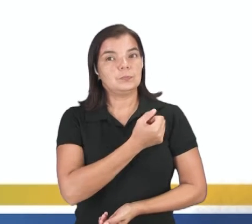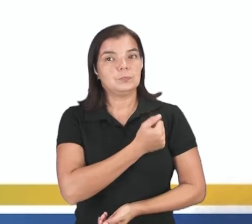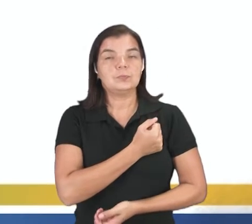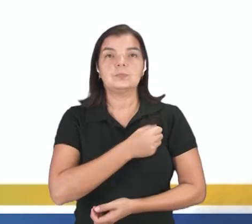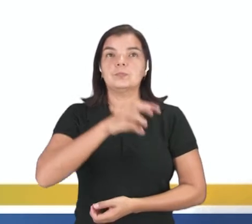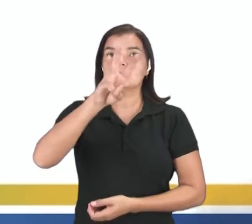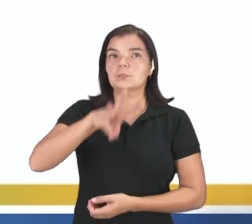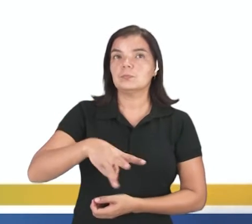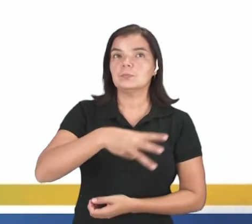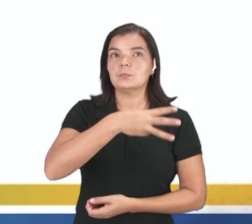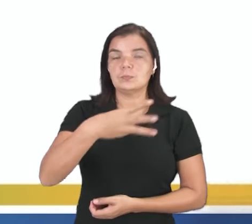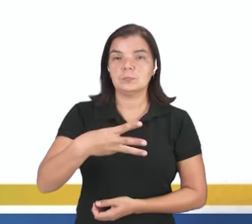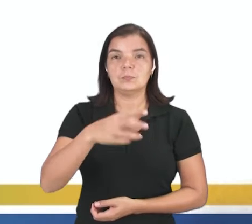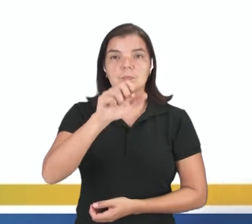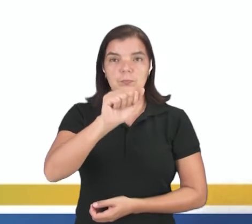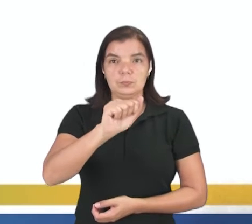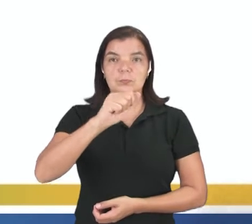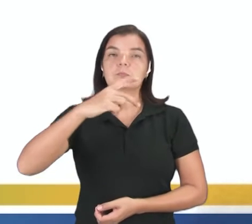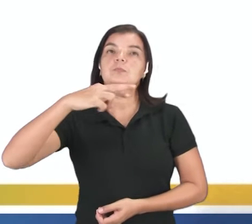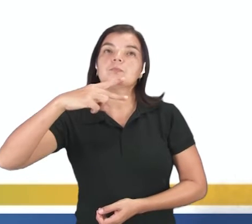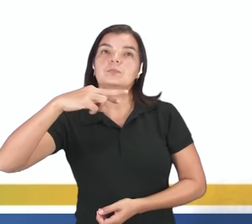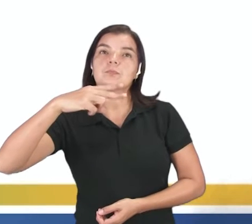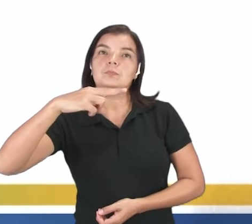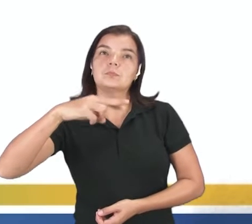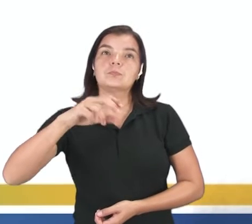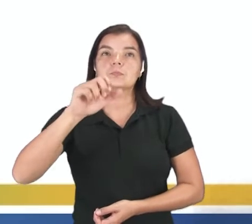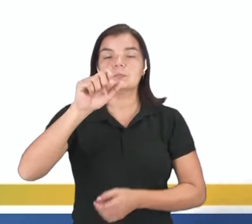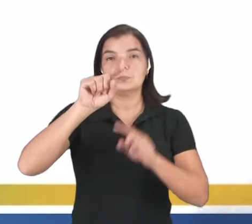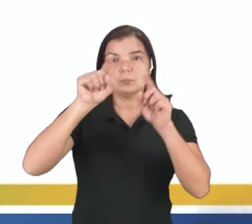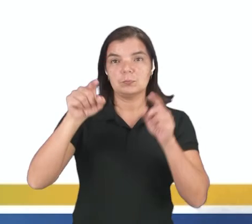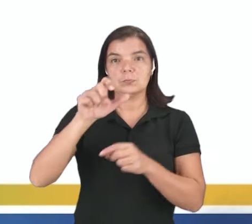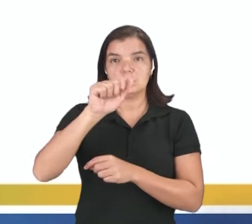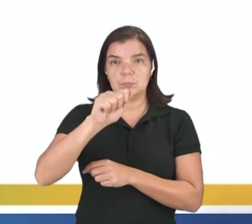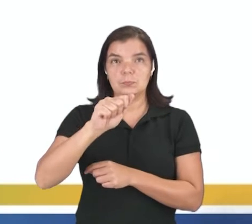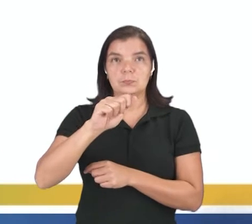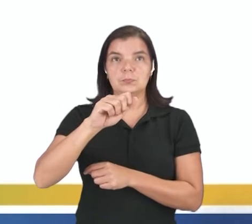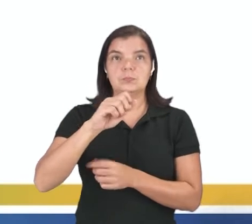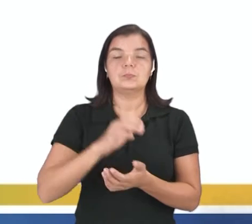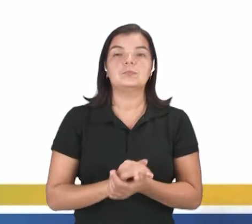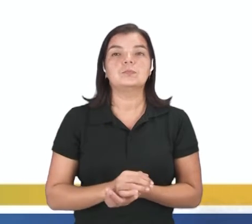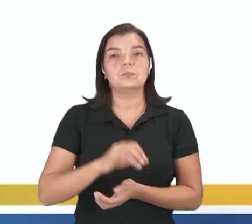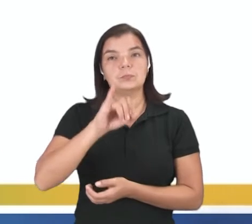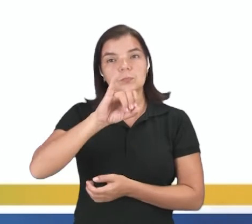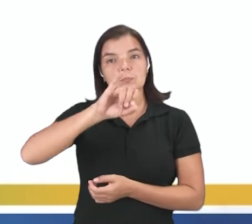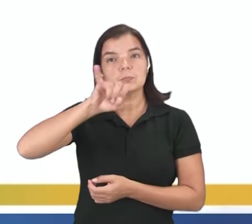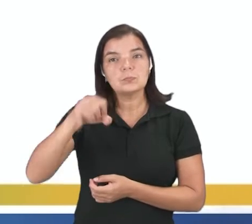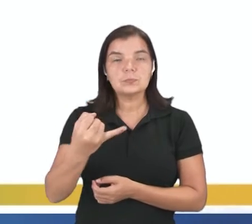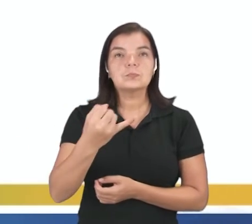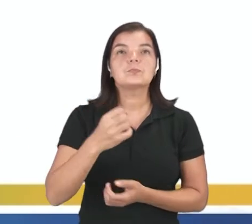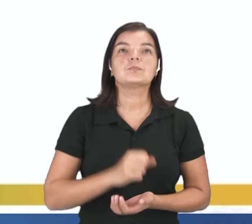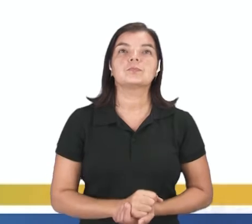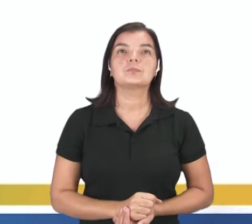produto das matrizes A com os elementos A endereçado em IJ